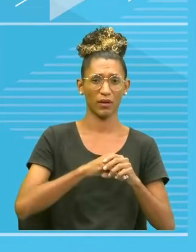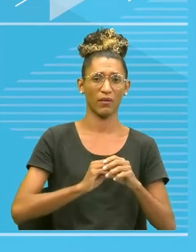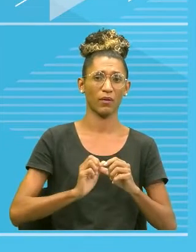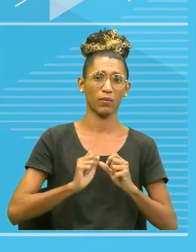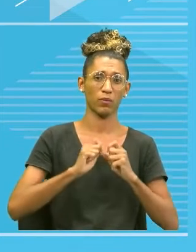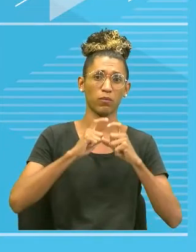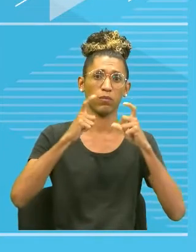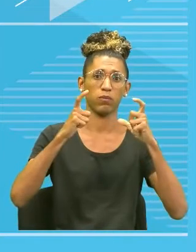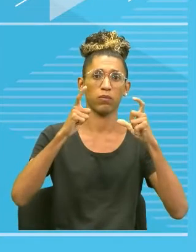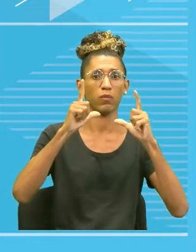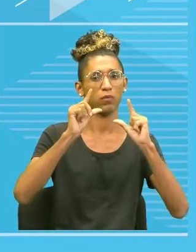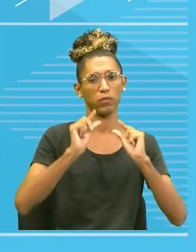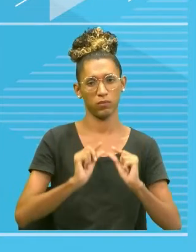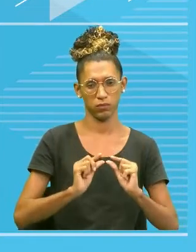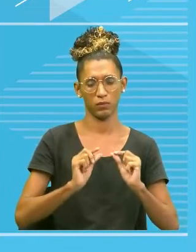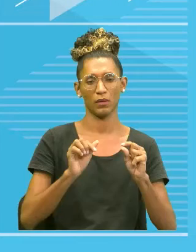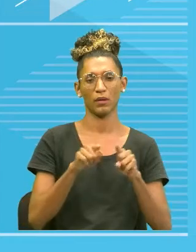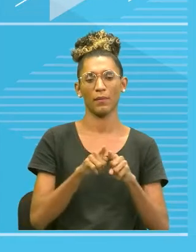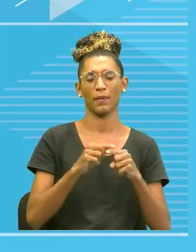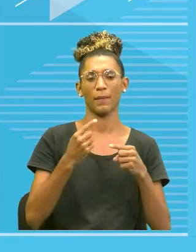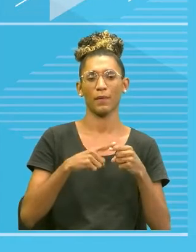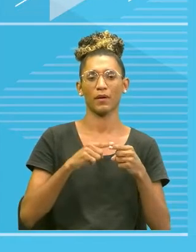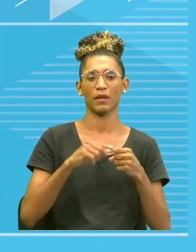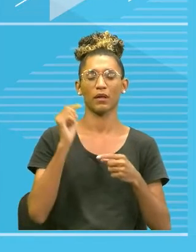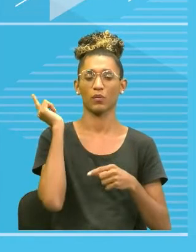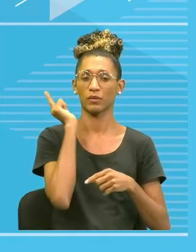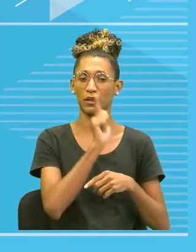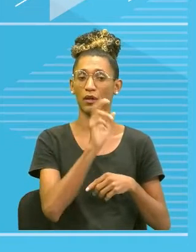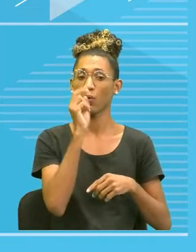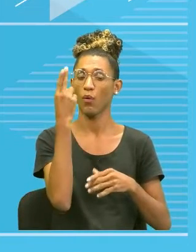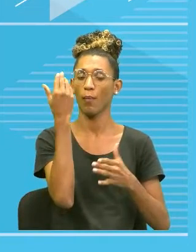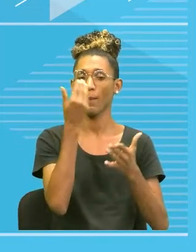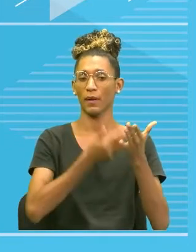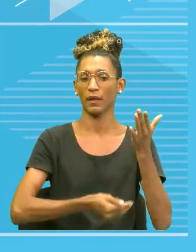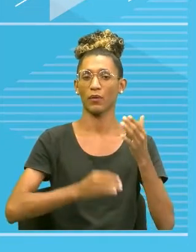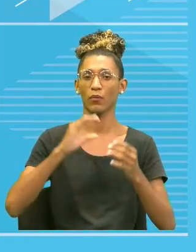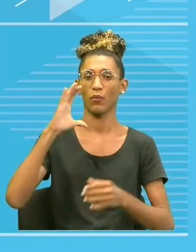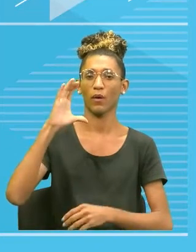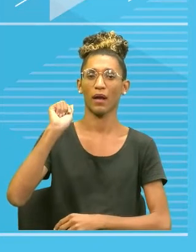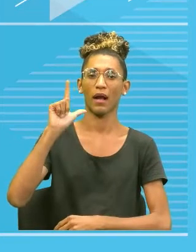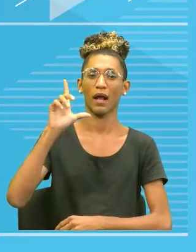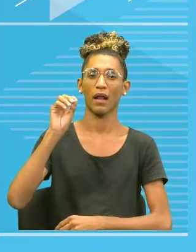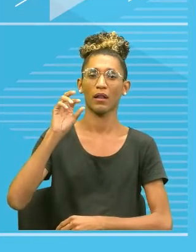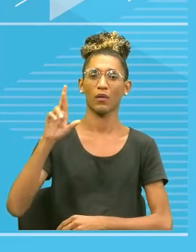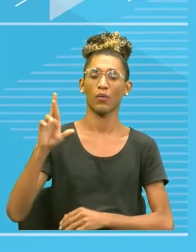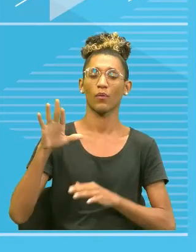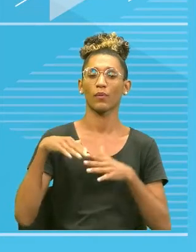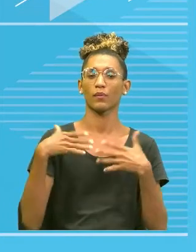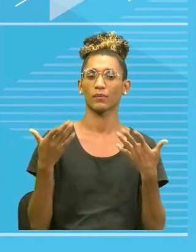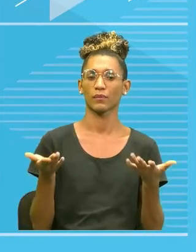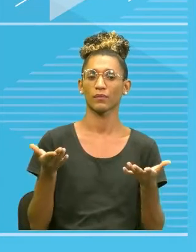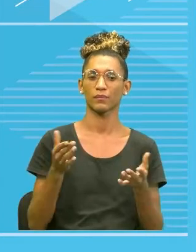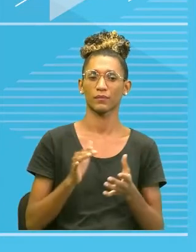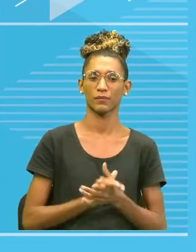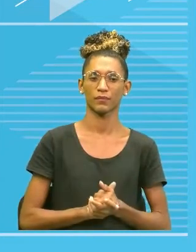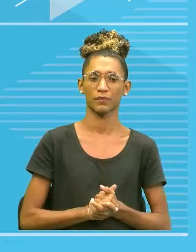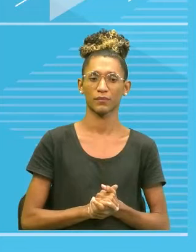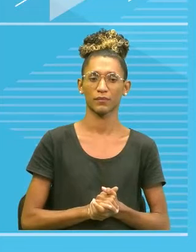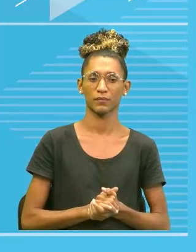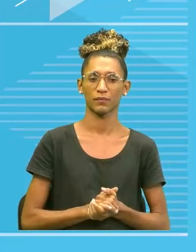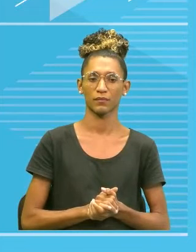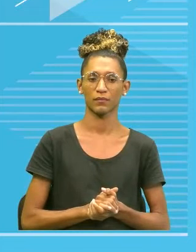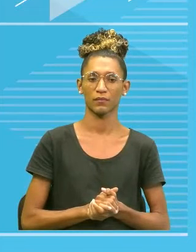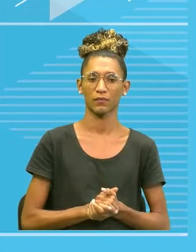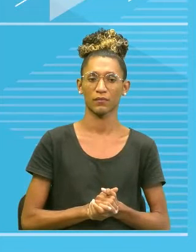vai diminuir, justamente porque ele está ganhando ou perdendo calor. Mas ele não acumula aquilo ali em